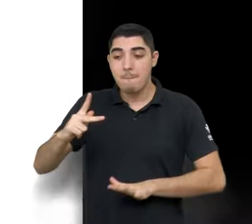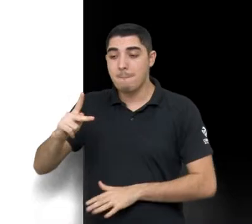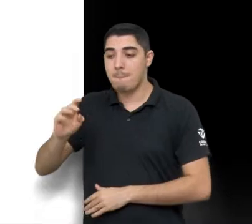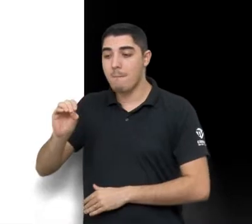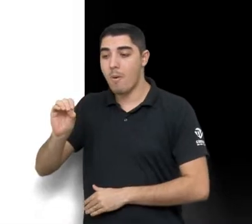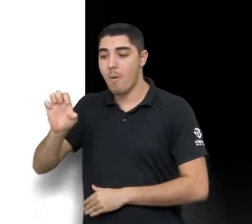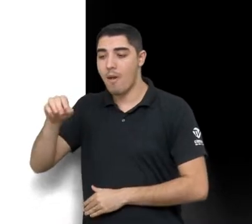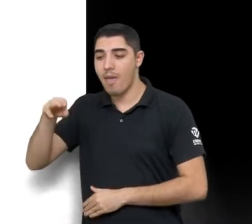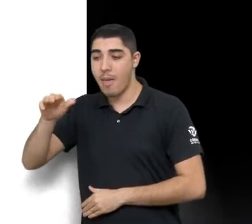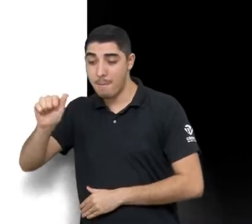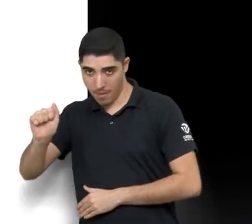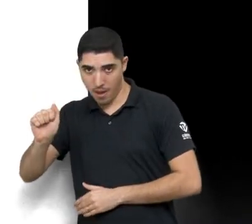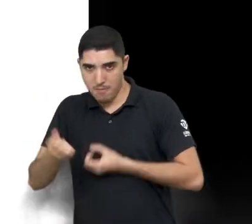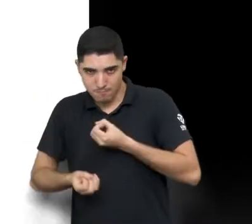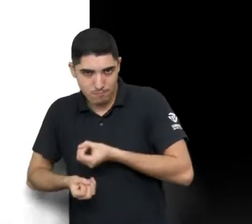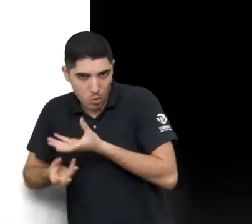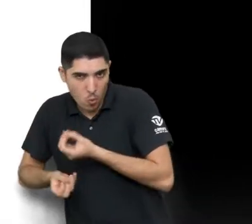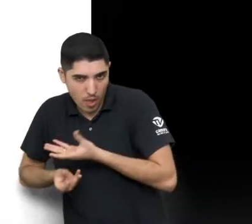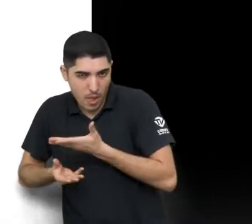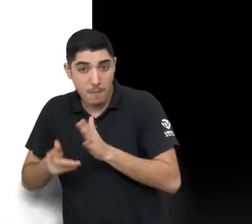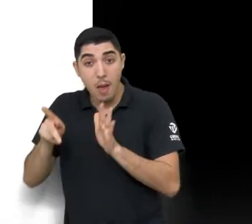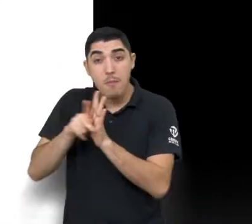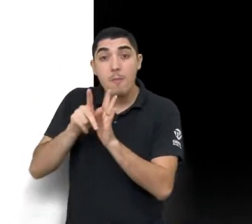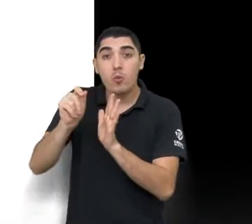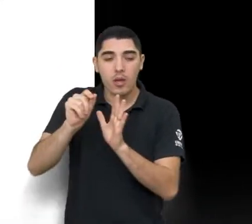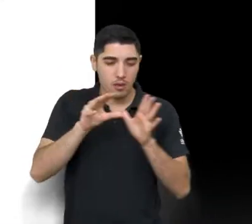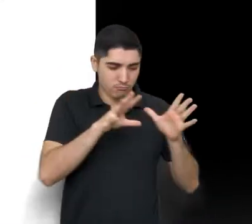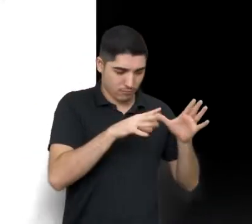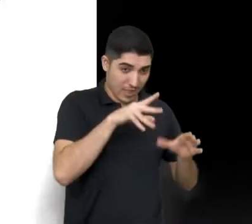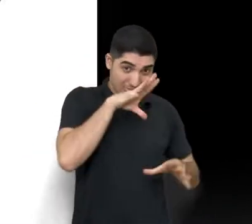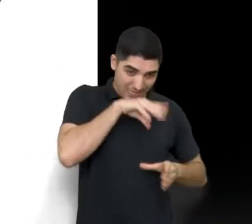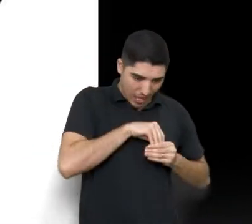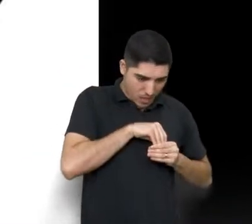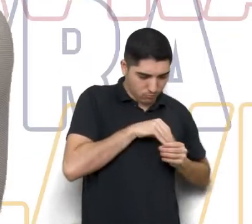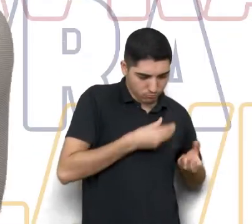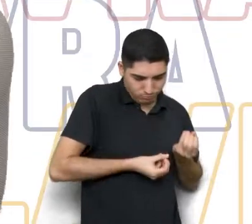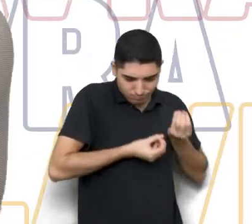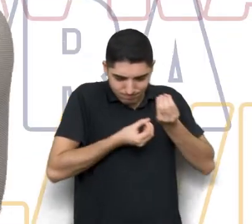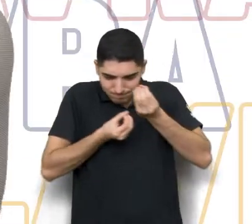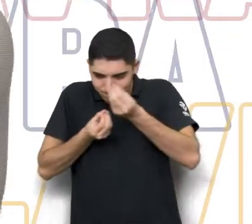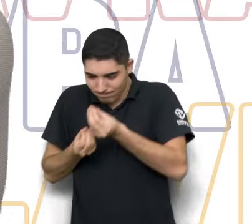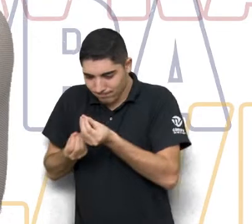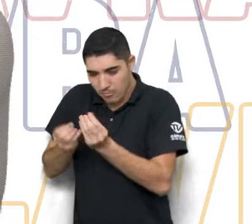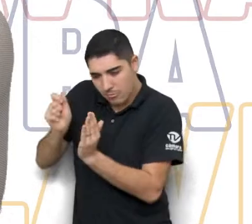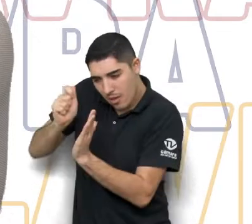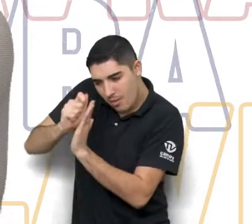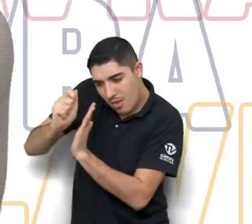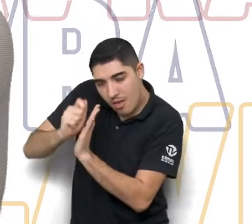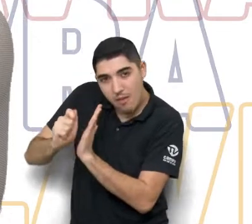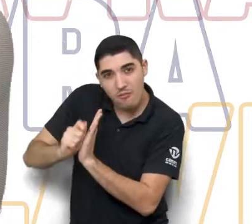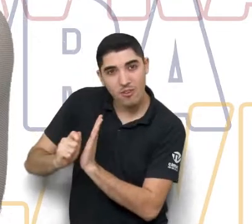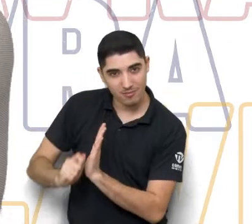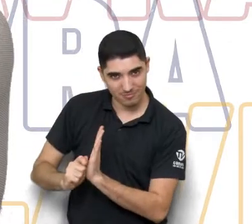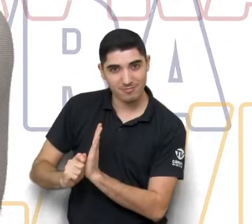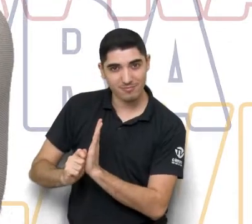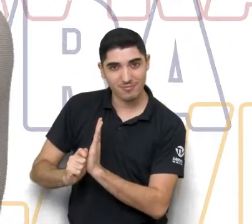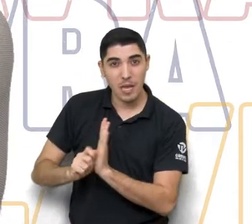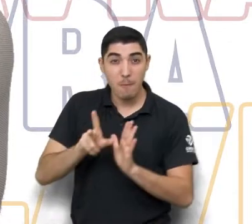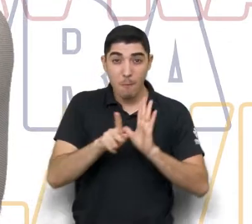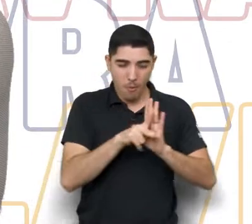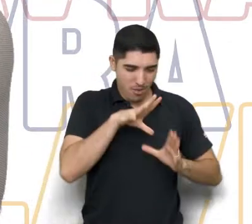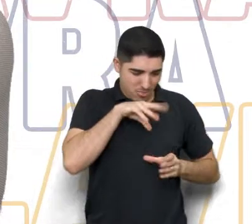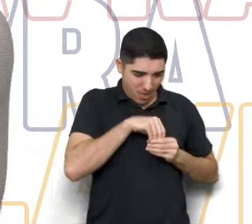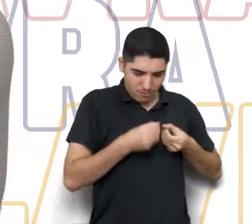poesia. E é aí justamente que está o grande desafio, materializar a poesia. Porque